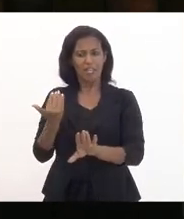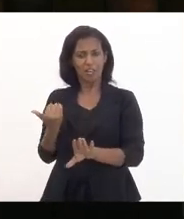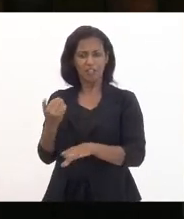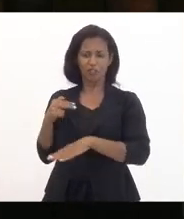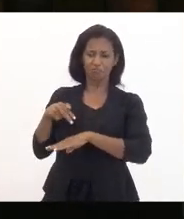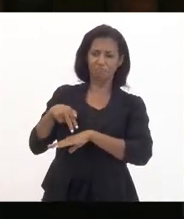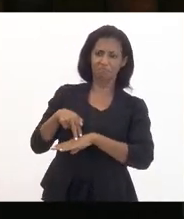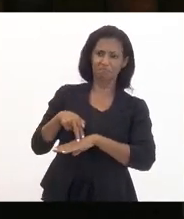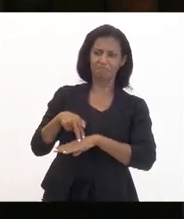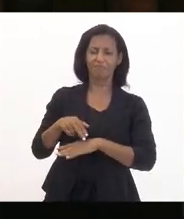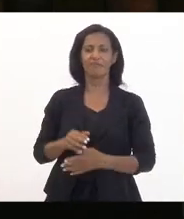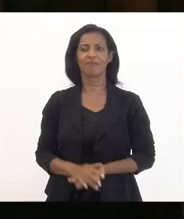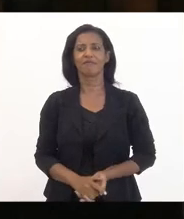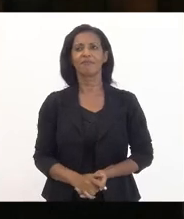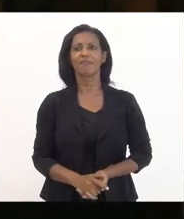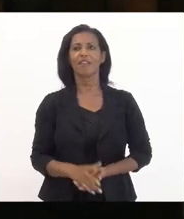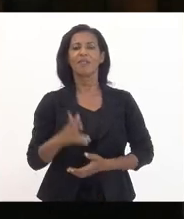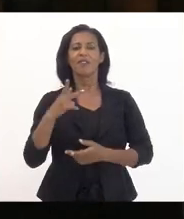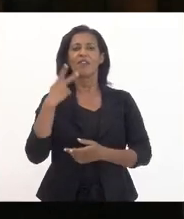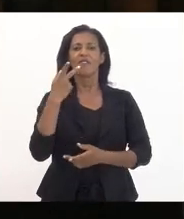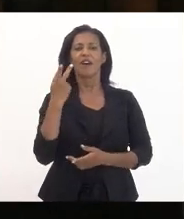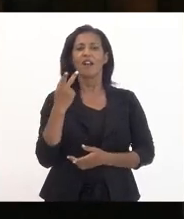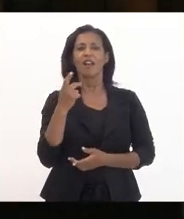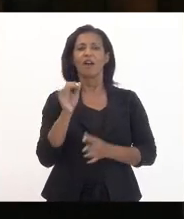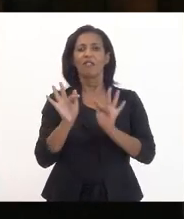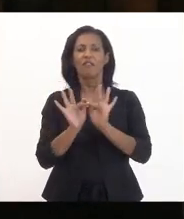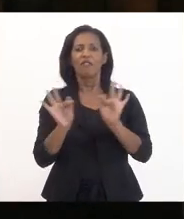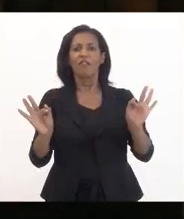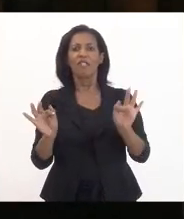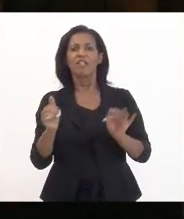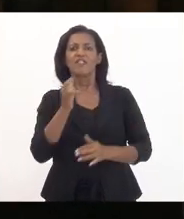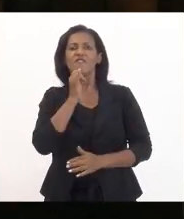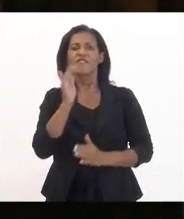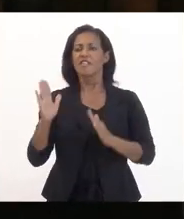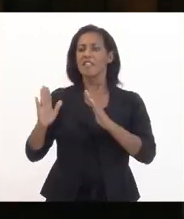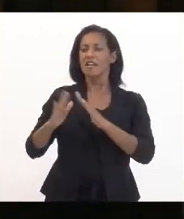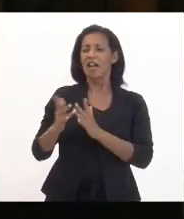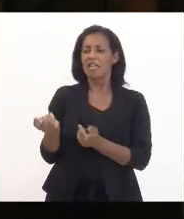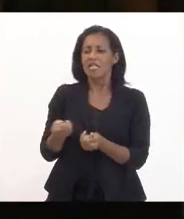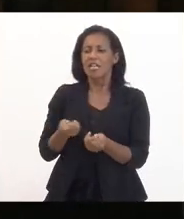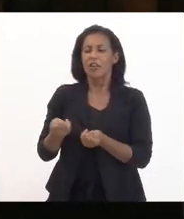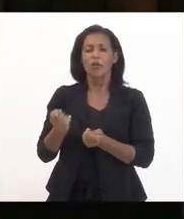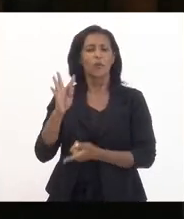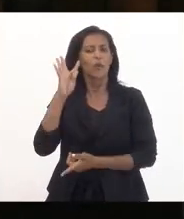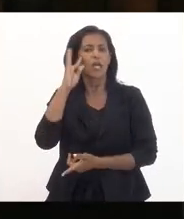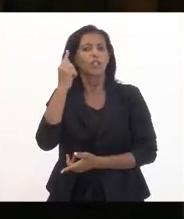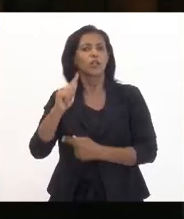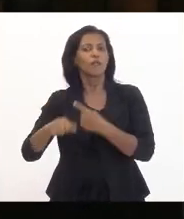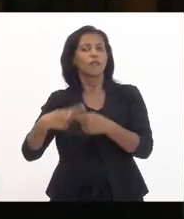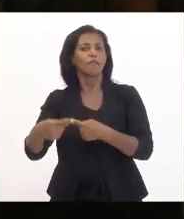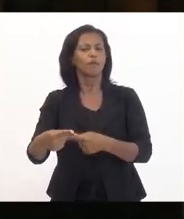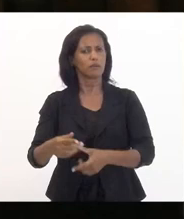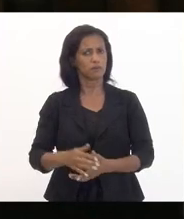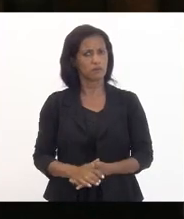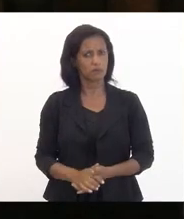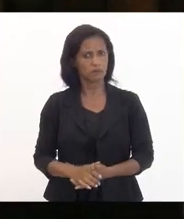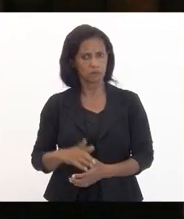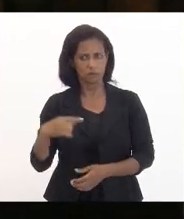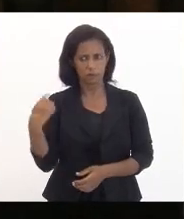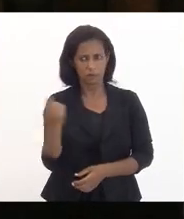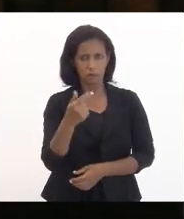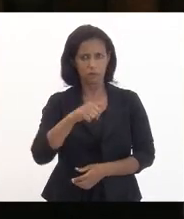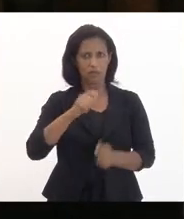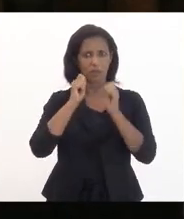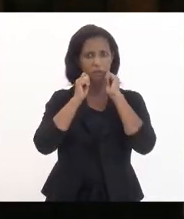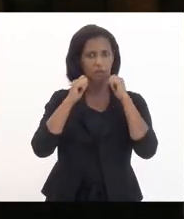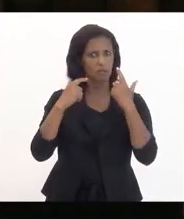tribuna usavam a frase barata de olha, fique em casa que economia a gente resolve depois. E nós aqui na